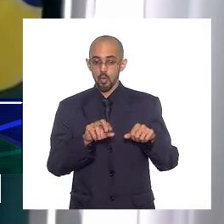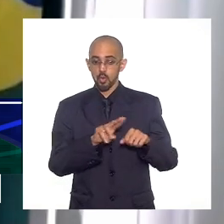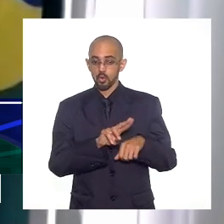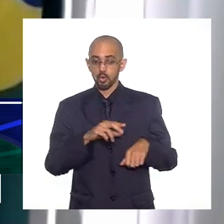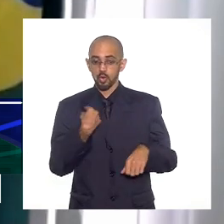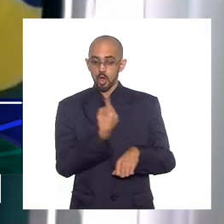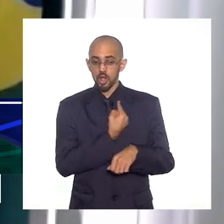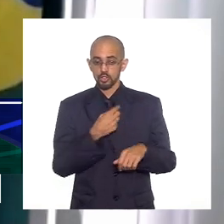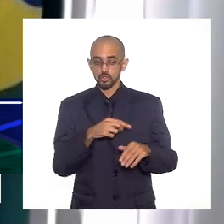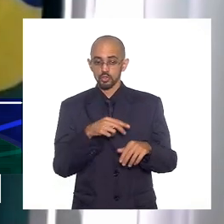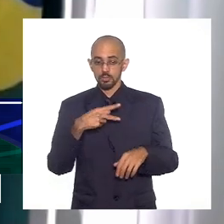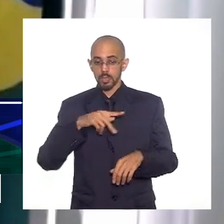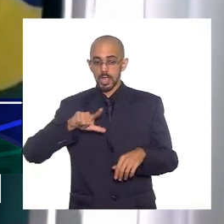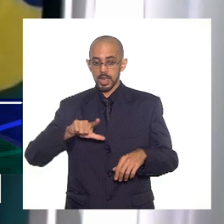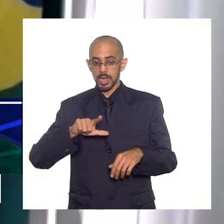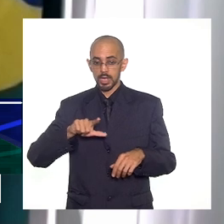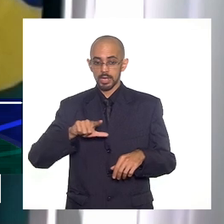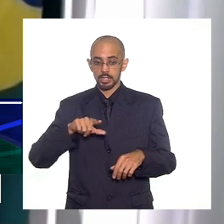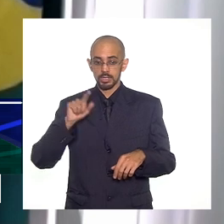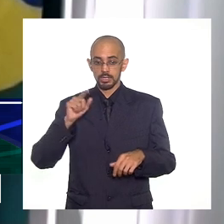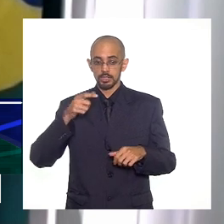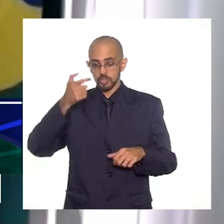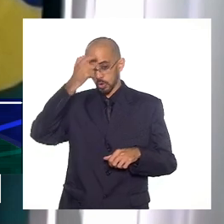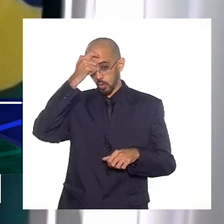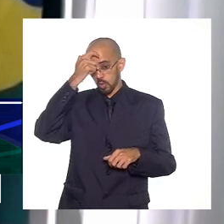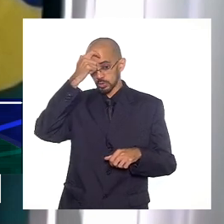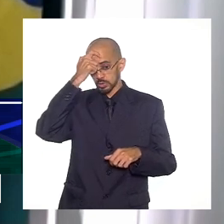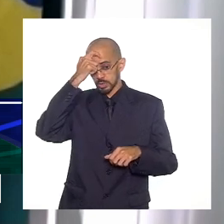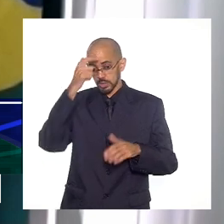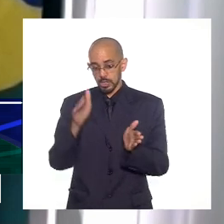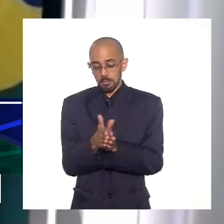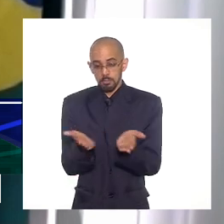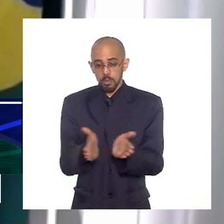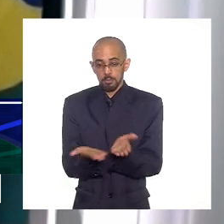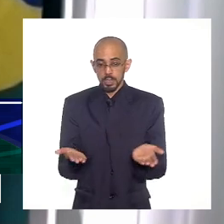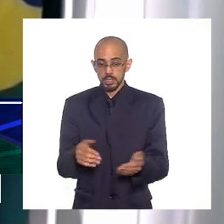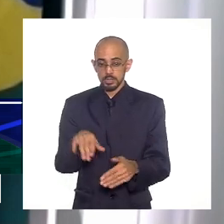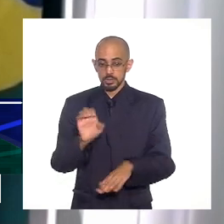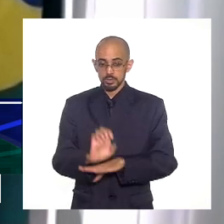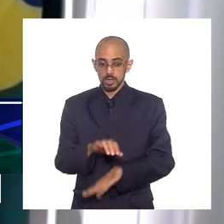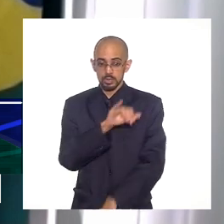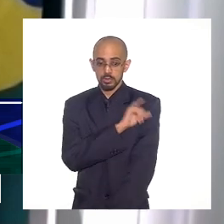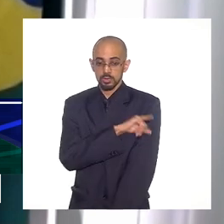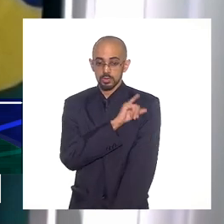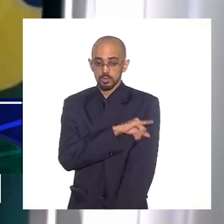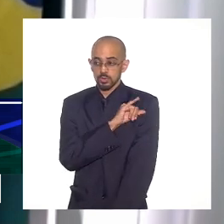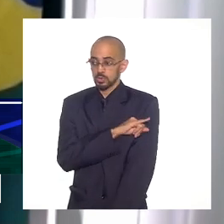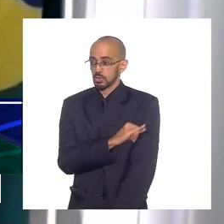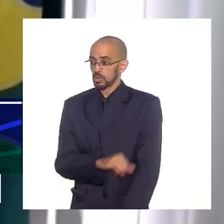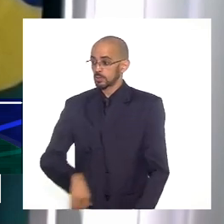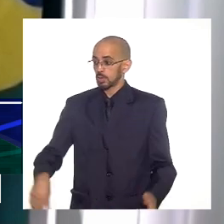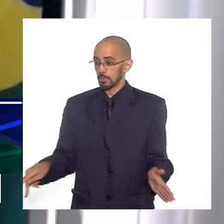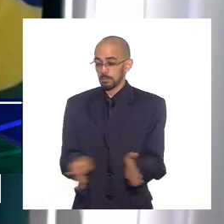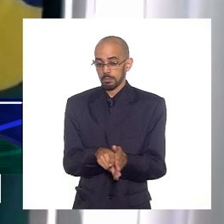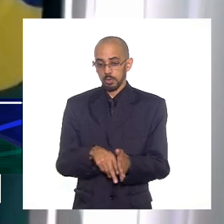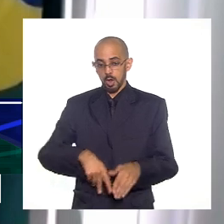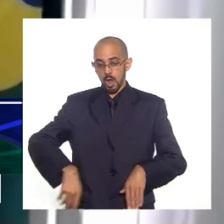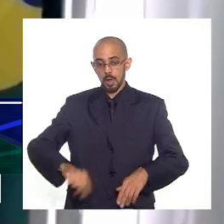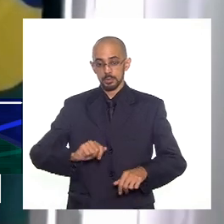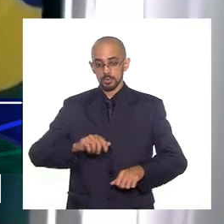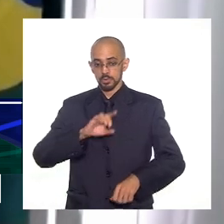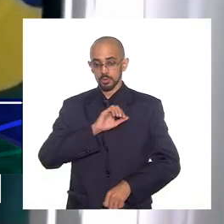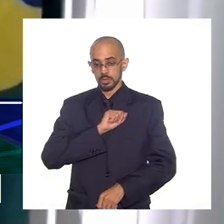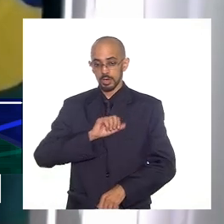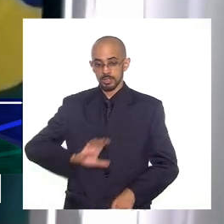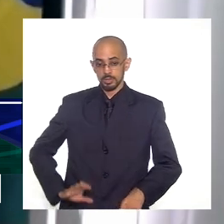caixa porque tinha consciência da gravidade do problema da pobreza no Rio de Janeiro, provocada pelo deputado André Siciliano, que é o Supera Rio.